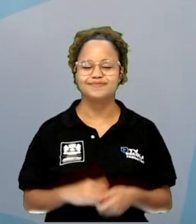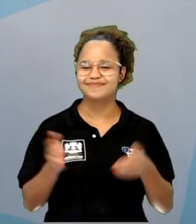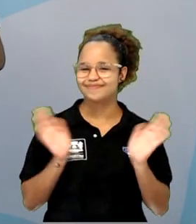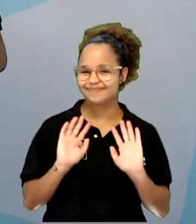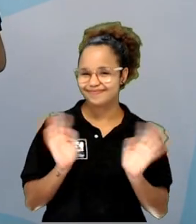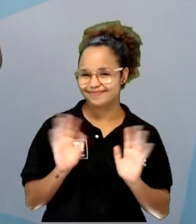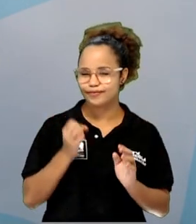Olá pessoal, sejam bem-vindos a mais uma aula de Ciências do nono ano. Meu nome é Will Bezerra e eu vou falar para vocês hoje sobre os tipos de ondas,